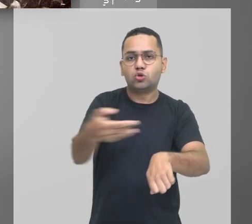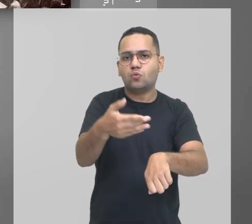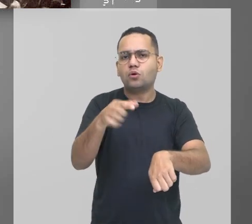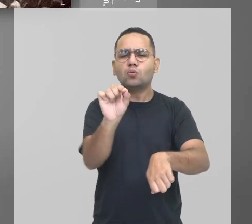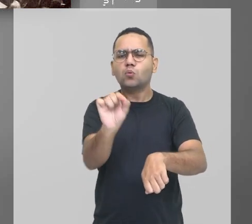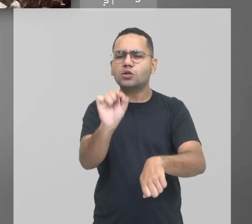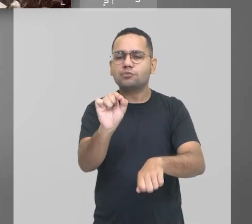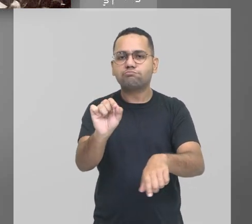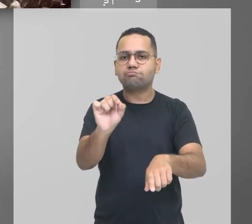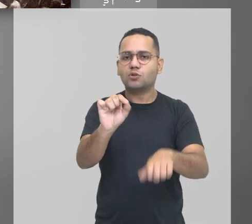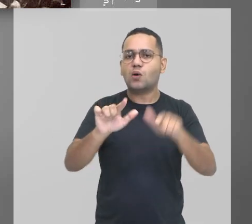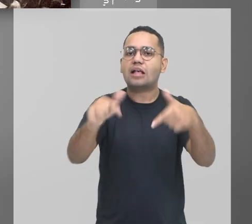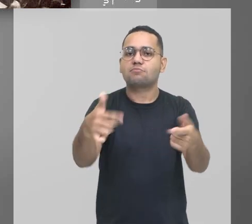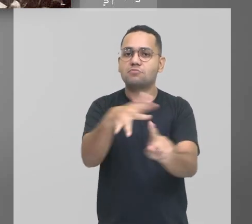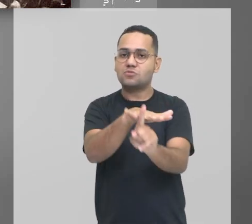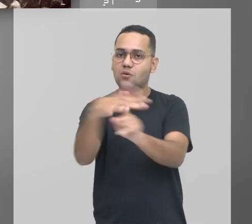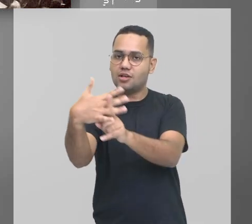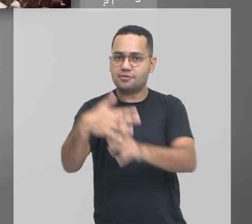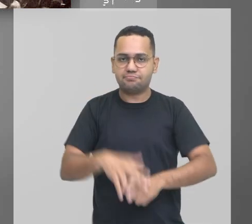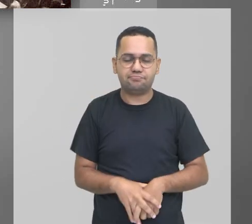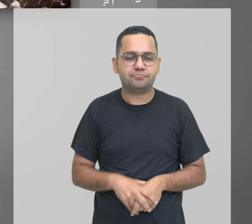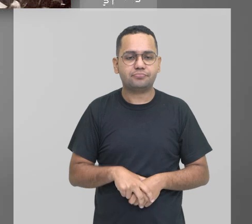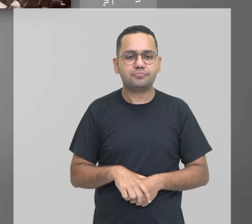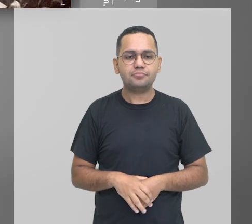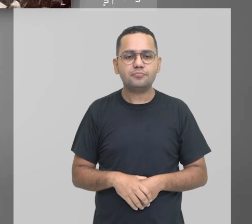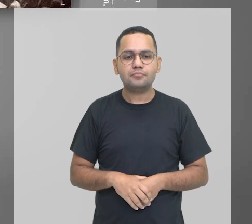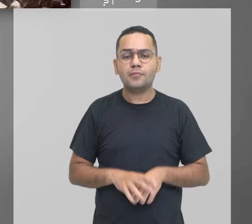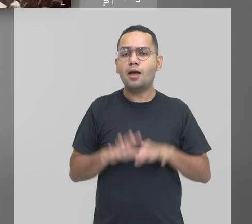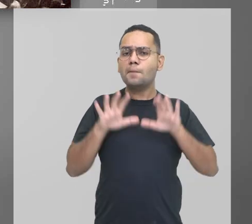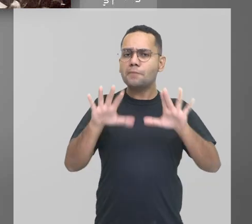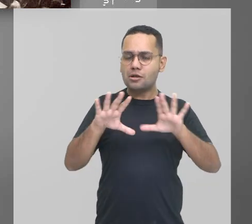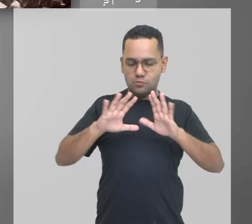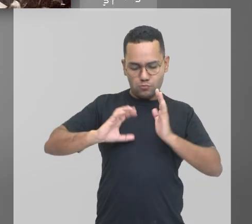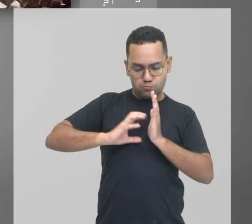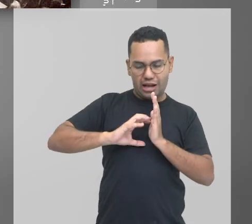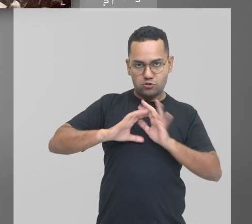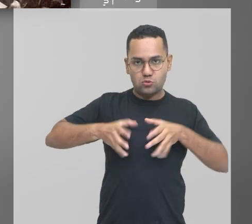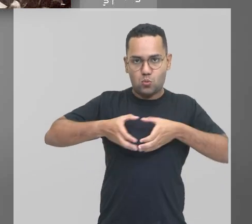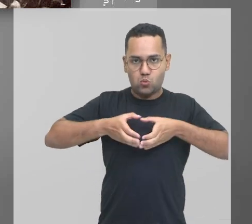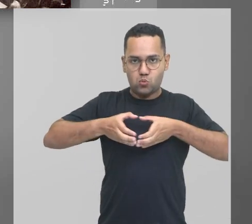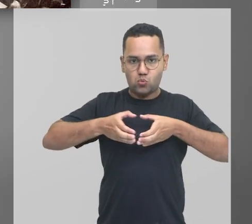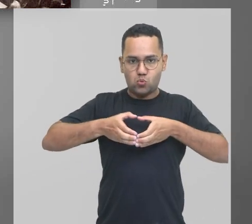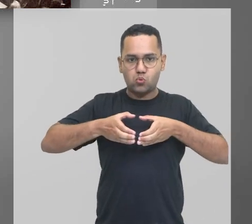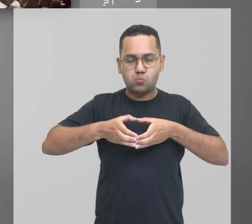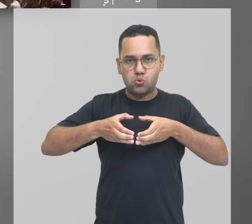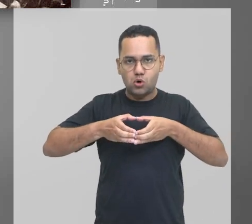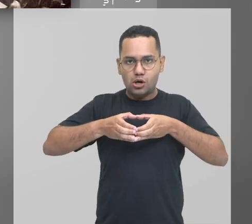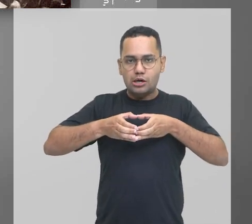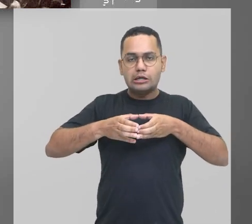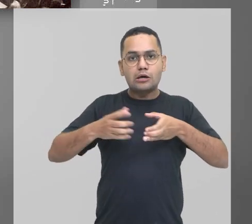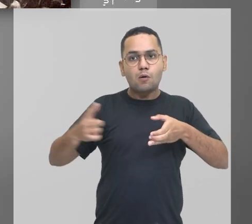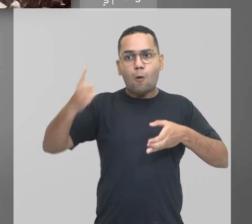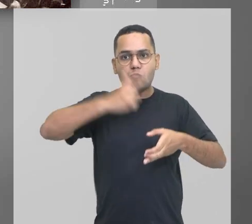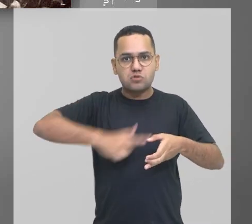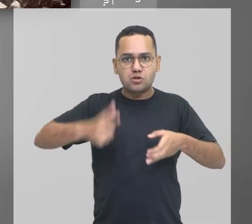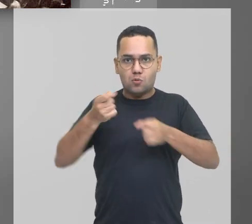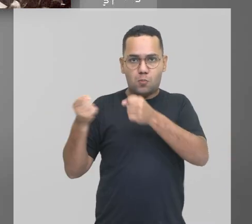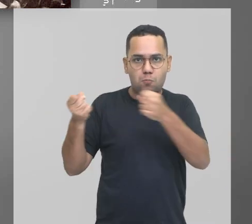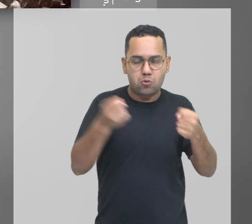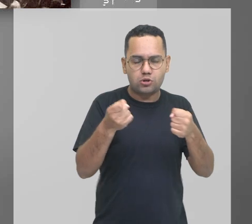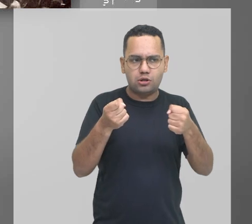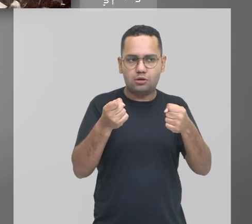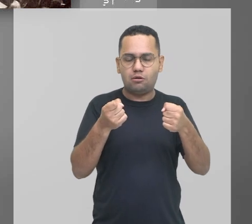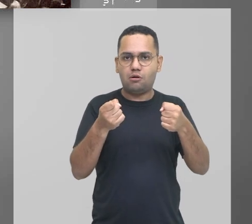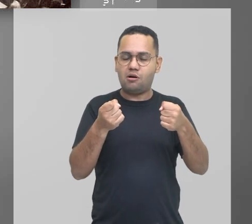que essa tomada de poder dos bolcheviques na Rússia serviu de alerta para outras potências, para outras